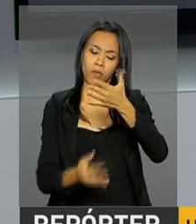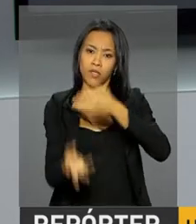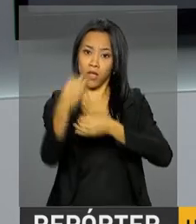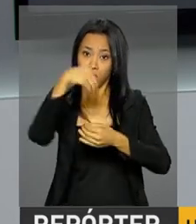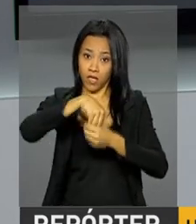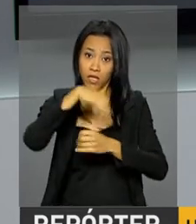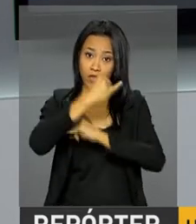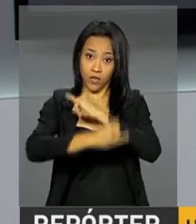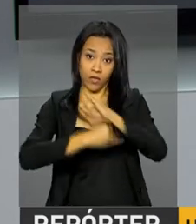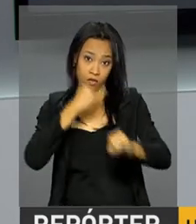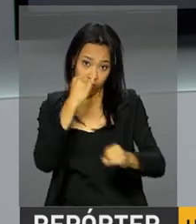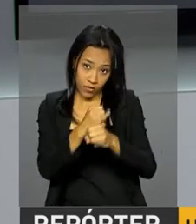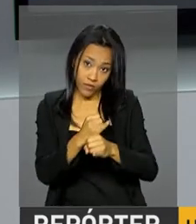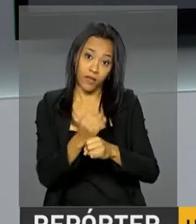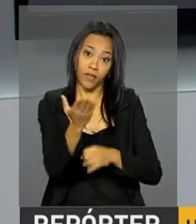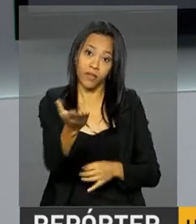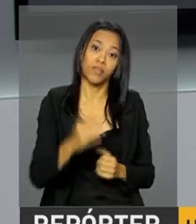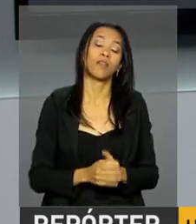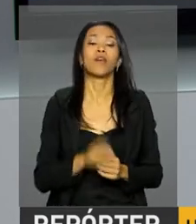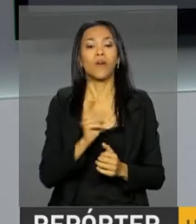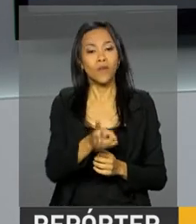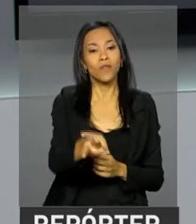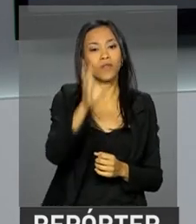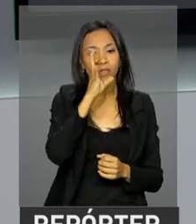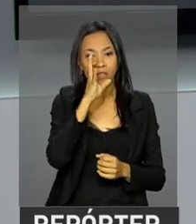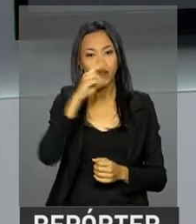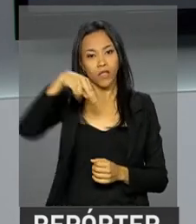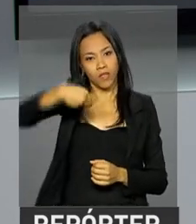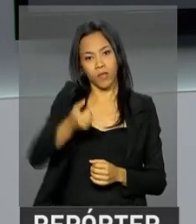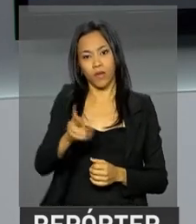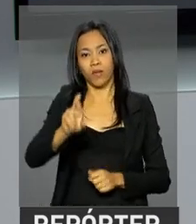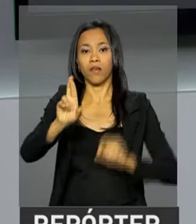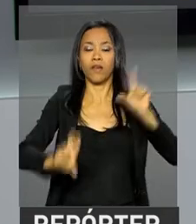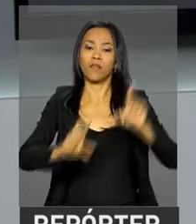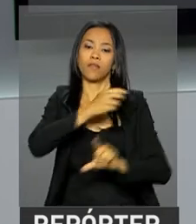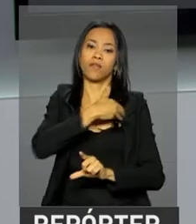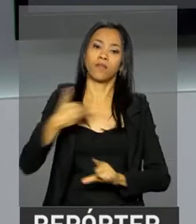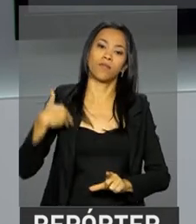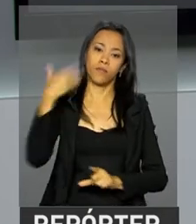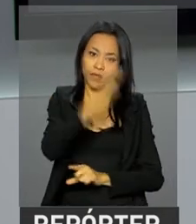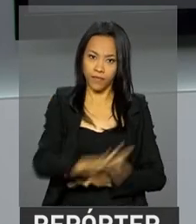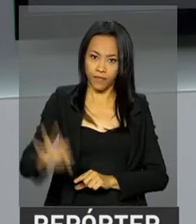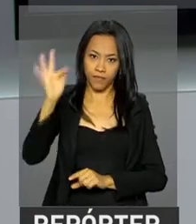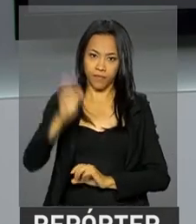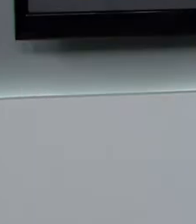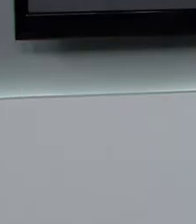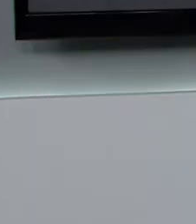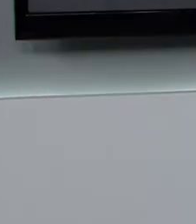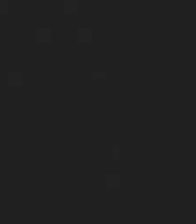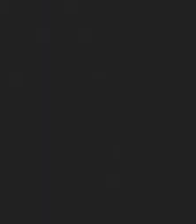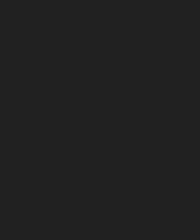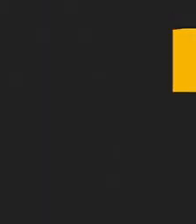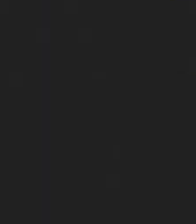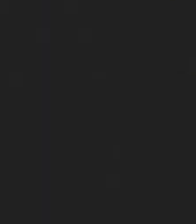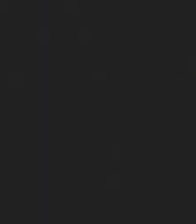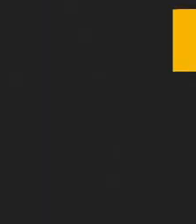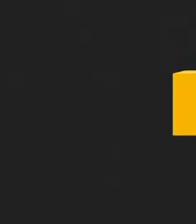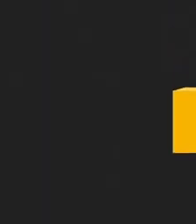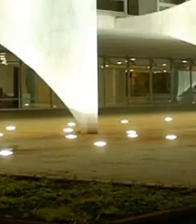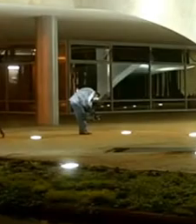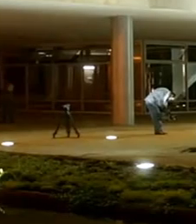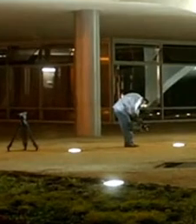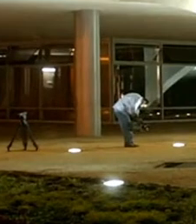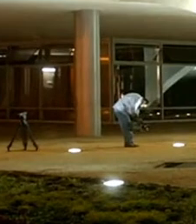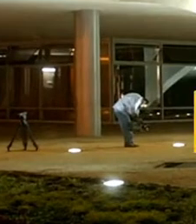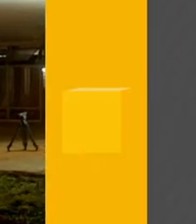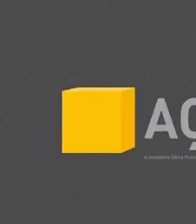está disponível na nossa página na internet. Continue com a gente na NBR, a TV do Governo Federal.